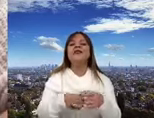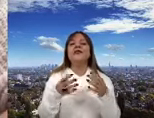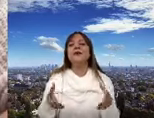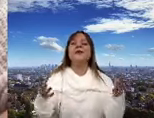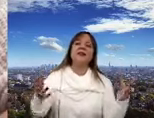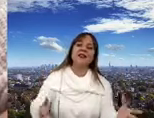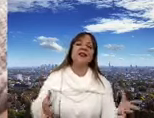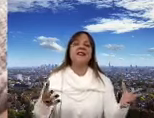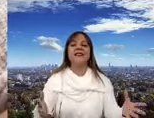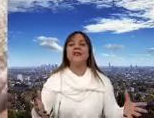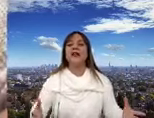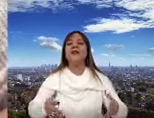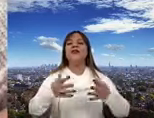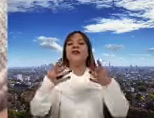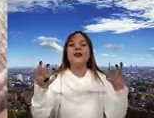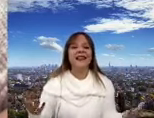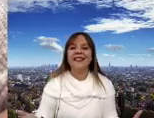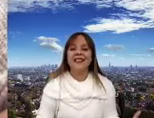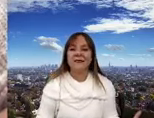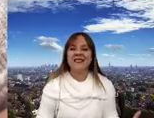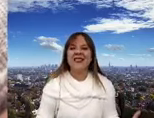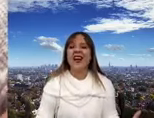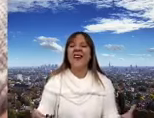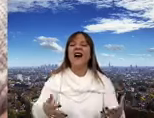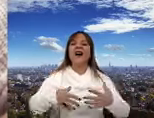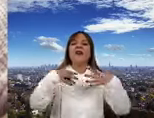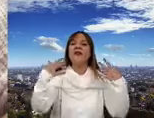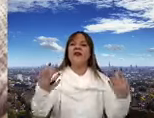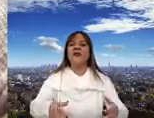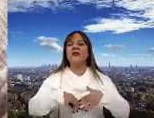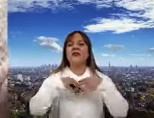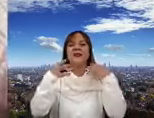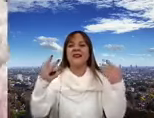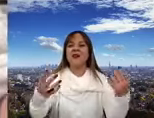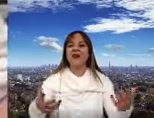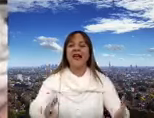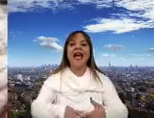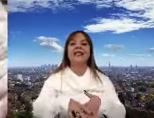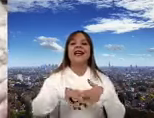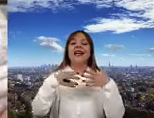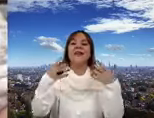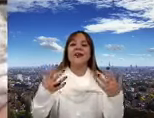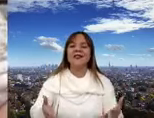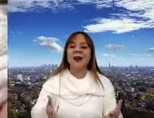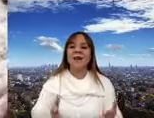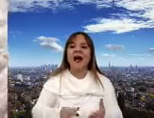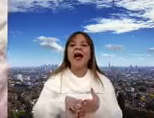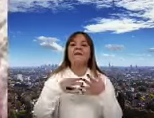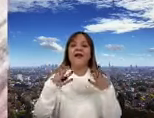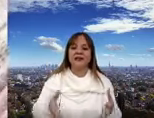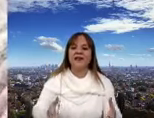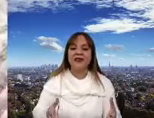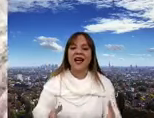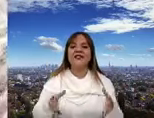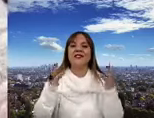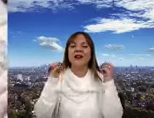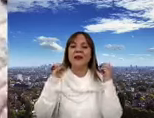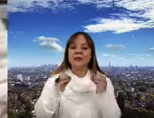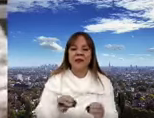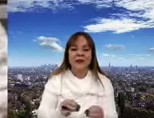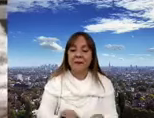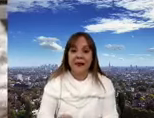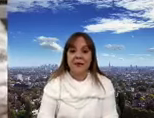especial da Santa Fé. Continua aquele kit especial lá com feltro, fibra siliconada, recortes kawaii, pet filtragem. Então vale muito a